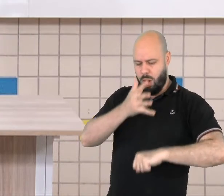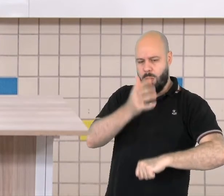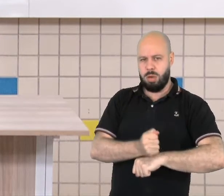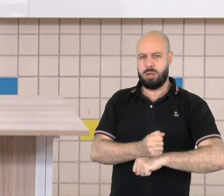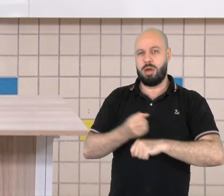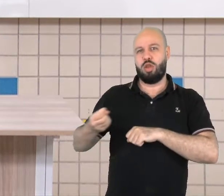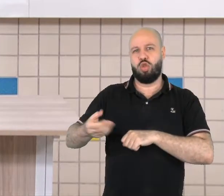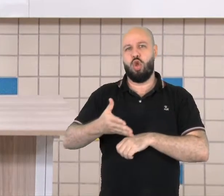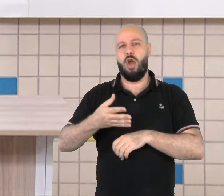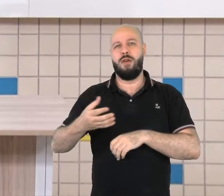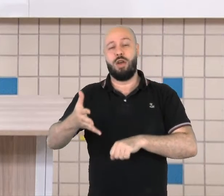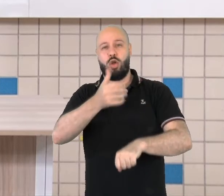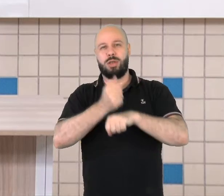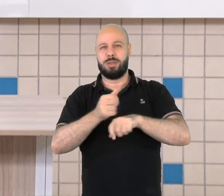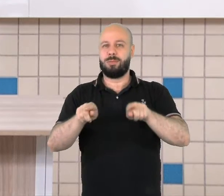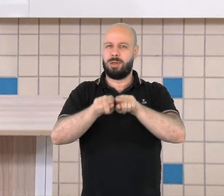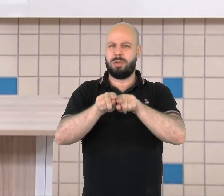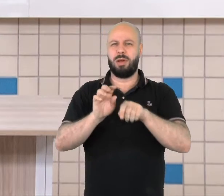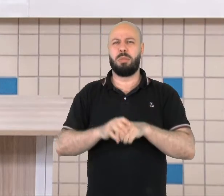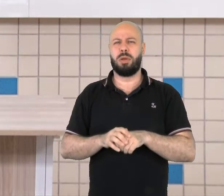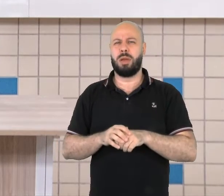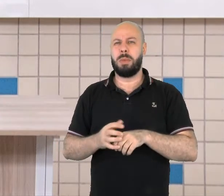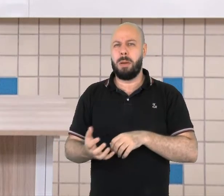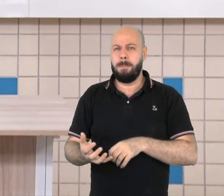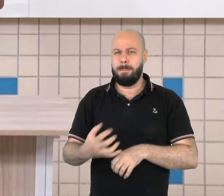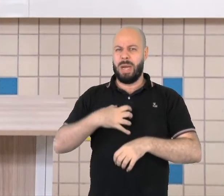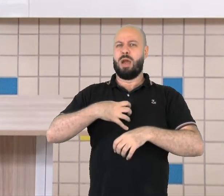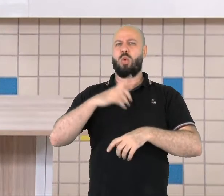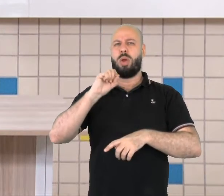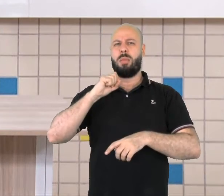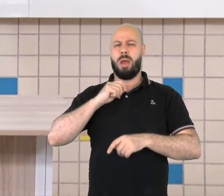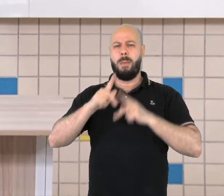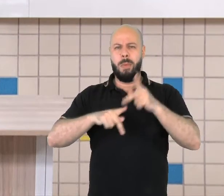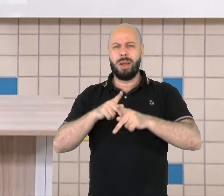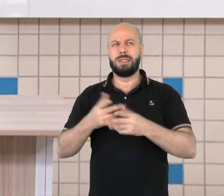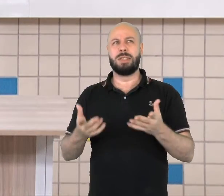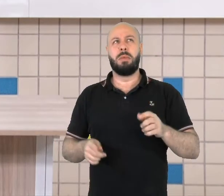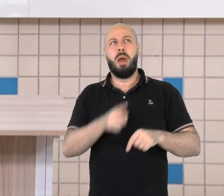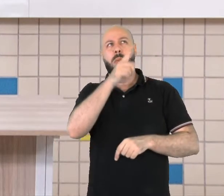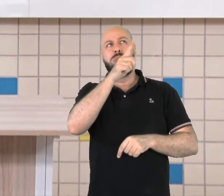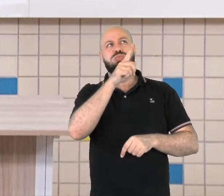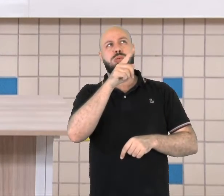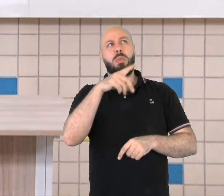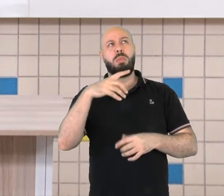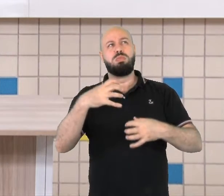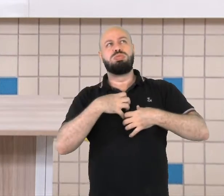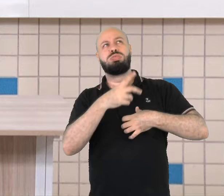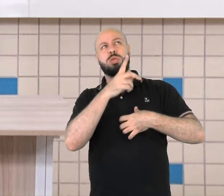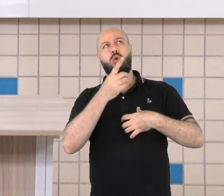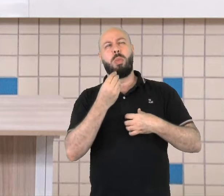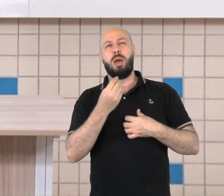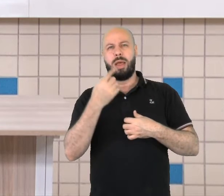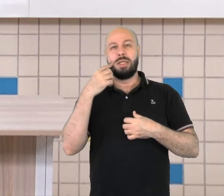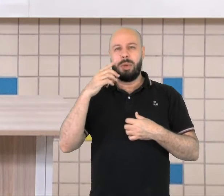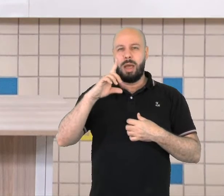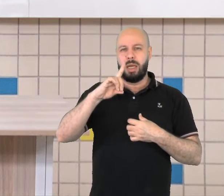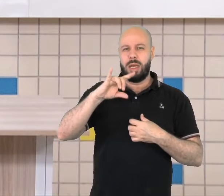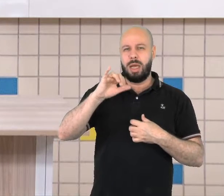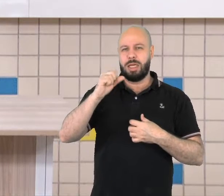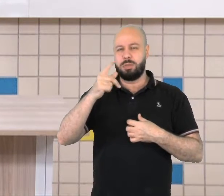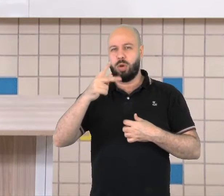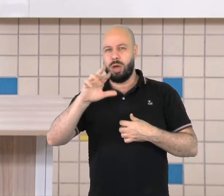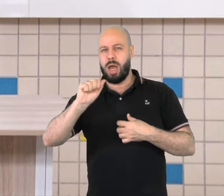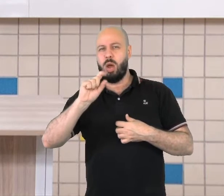um impacto o quê? Da população deles. A diáspora é a saída, não é a saída?